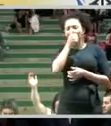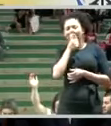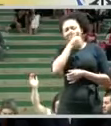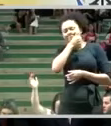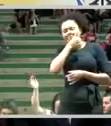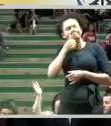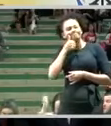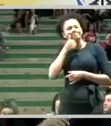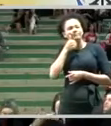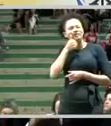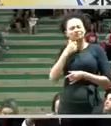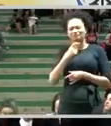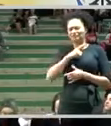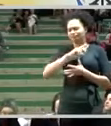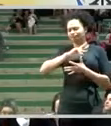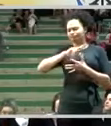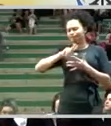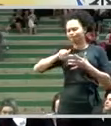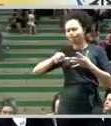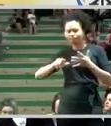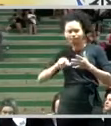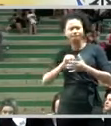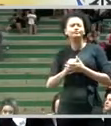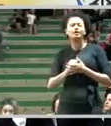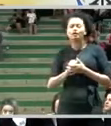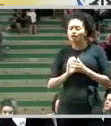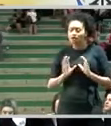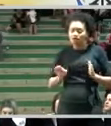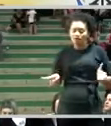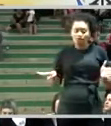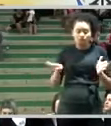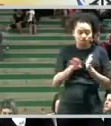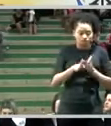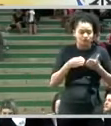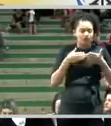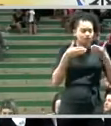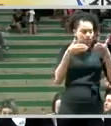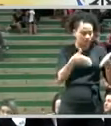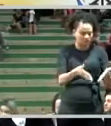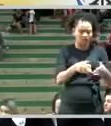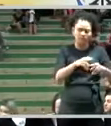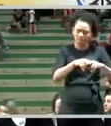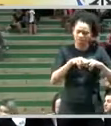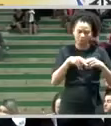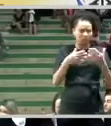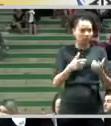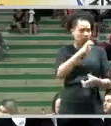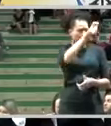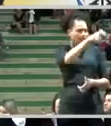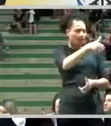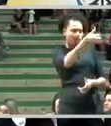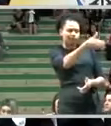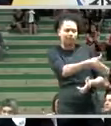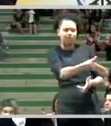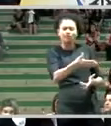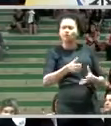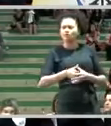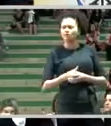e muito. Agora o rei chega na eira. E por causa do Zé Ninguém.